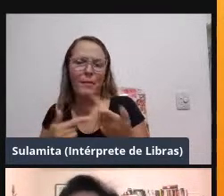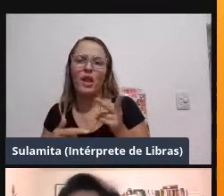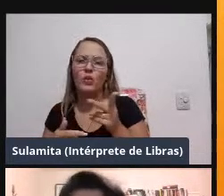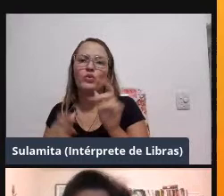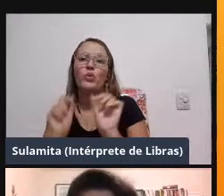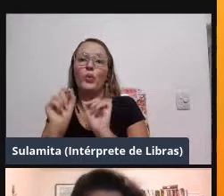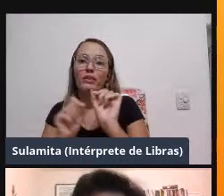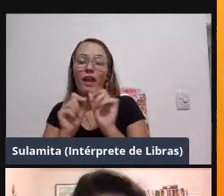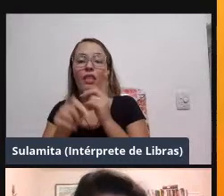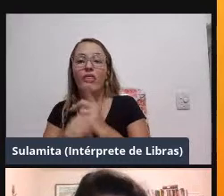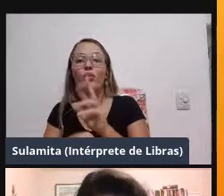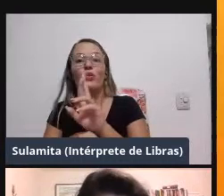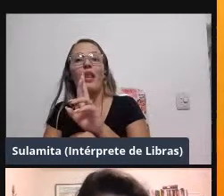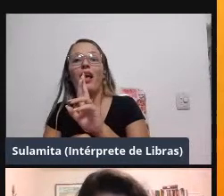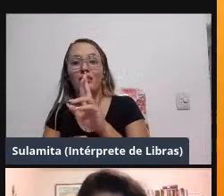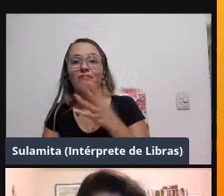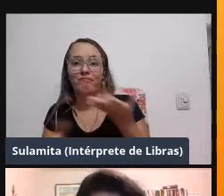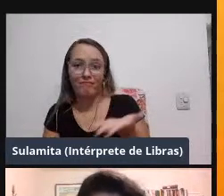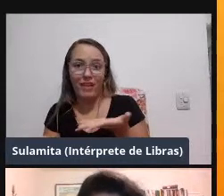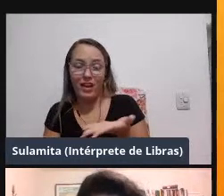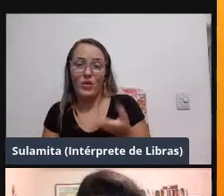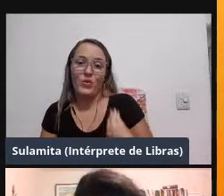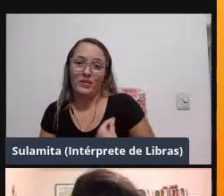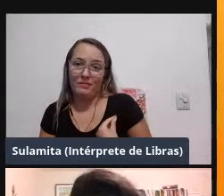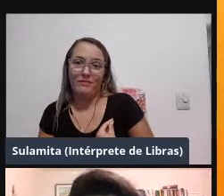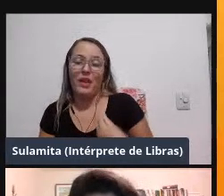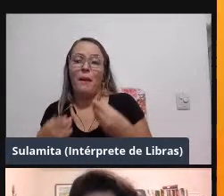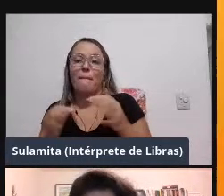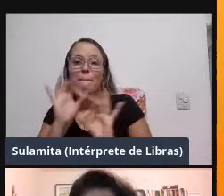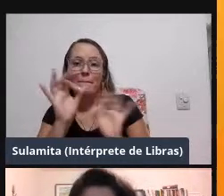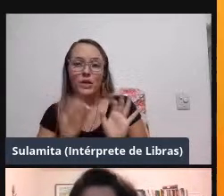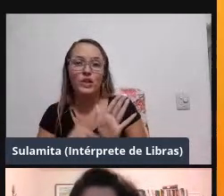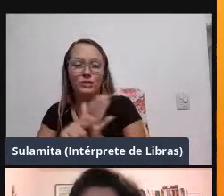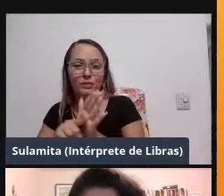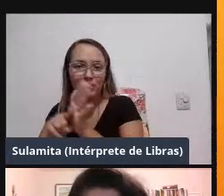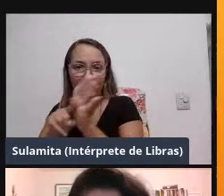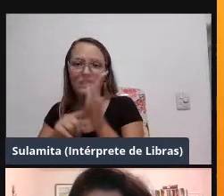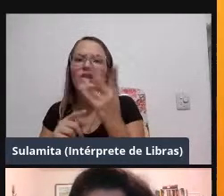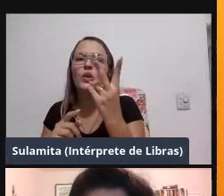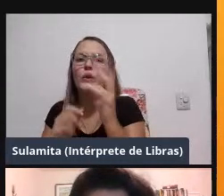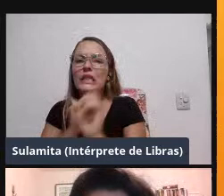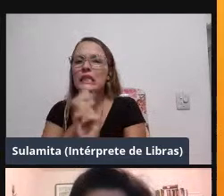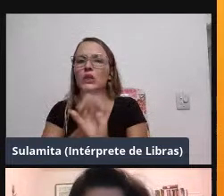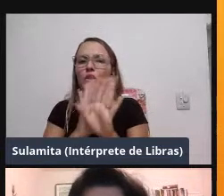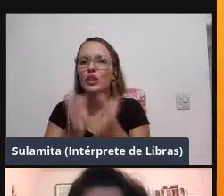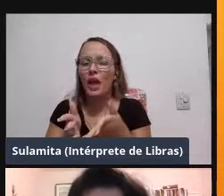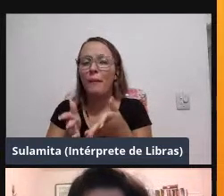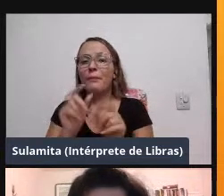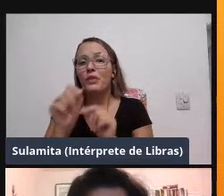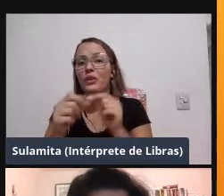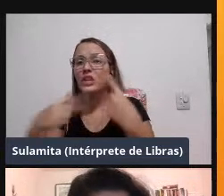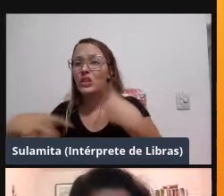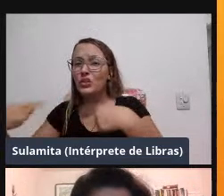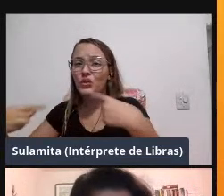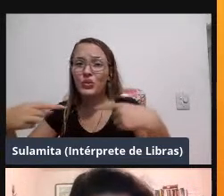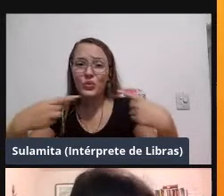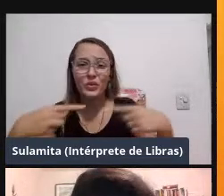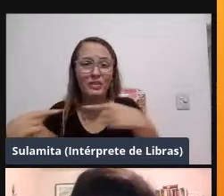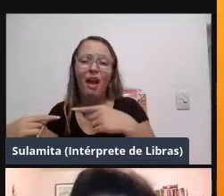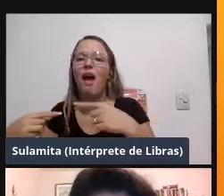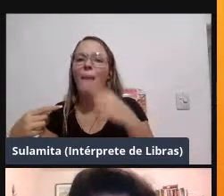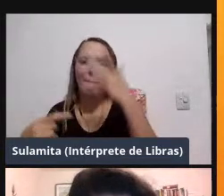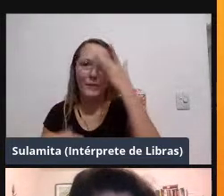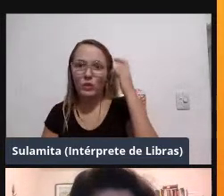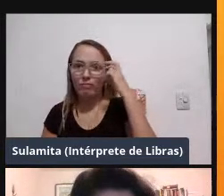ao doutorado, que é o meu atual projeto de pesquisa há 2 anos, que é a discussão sobre os intelectuais negros na